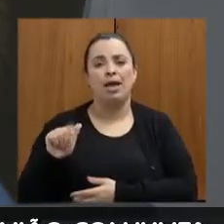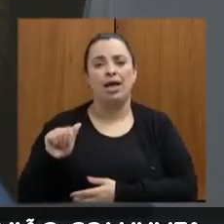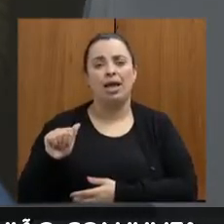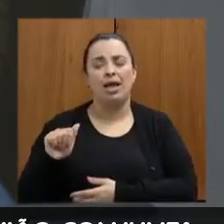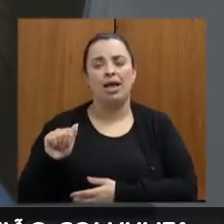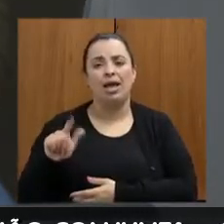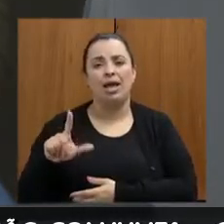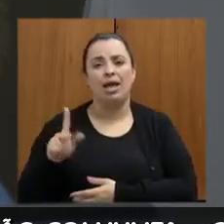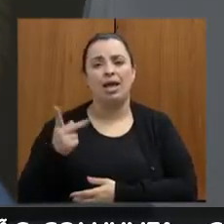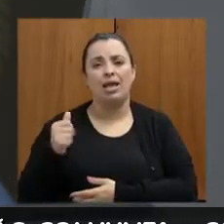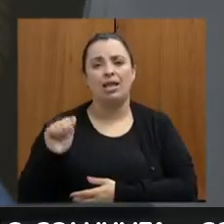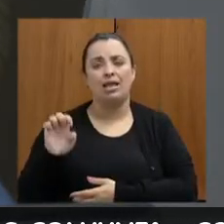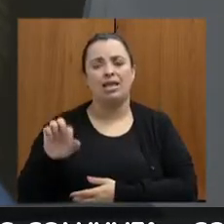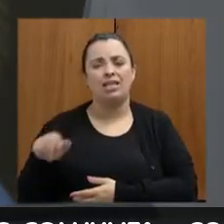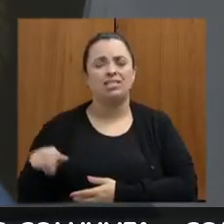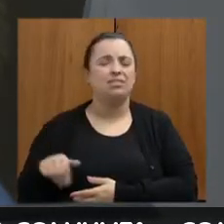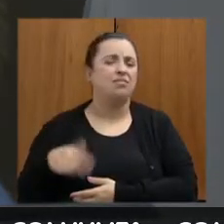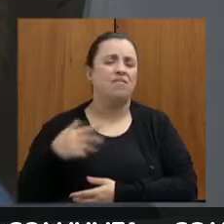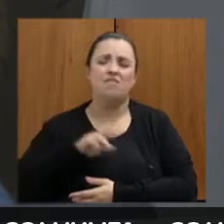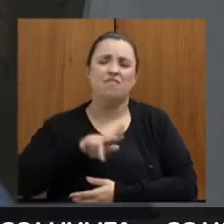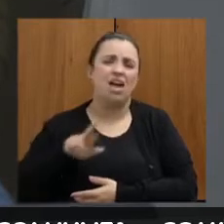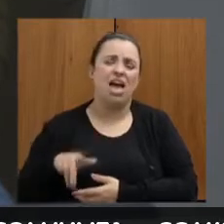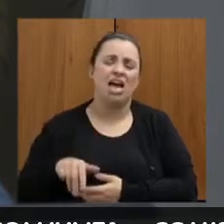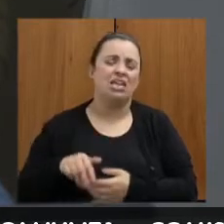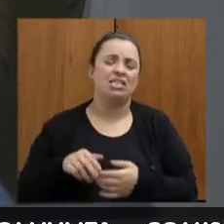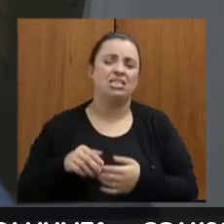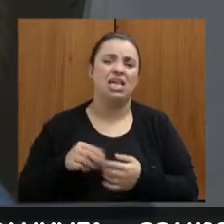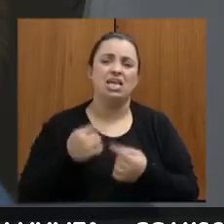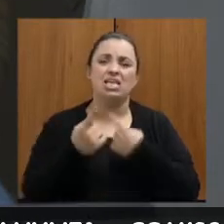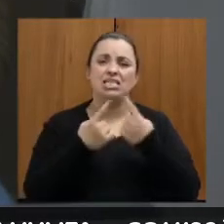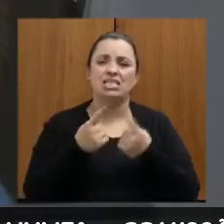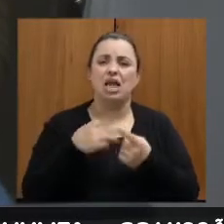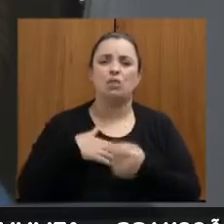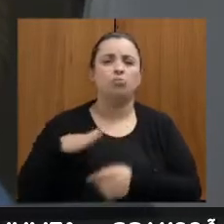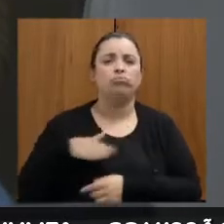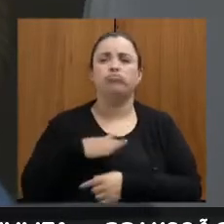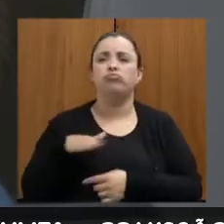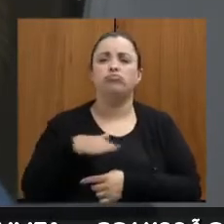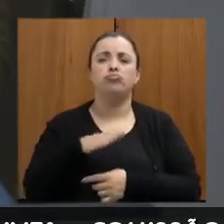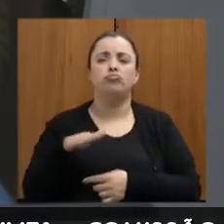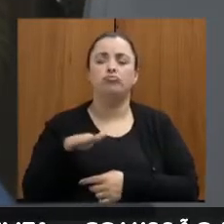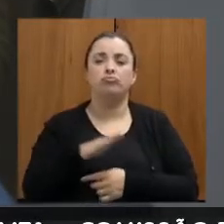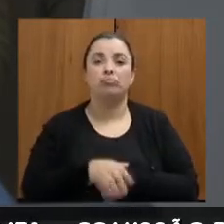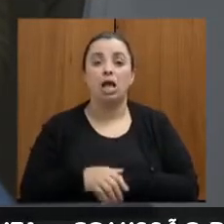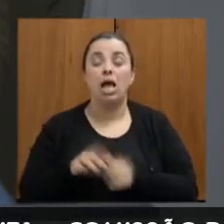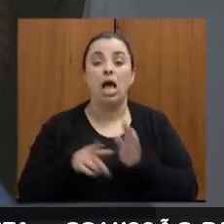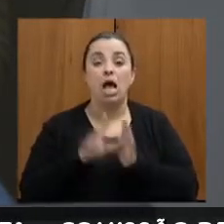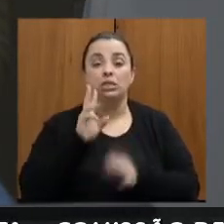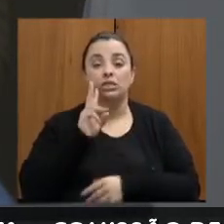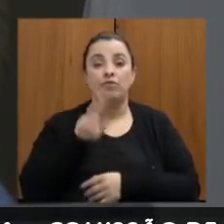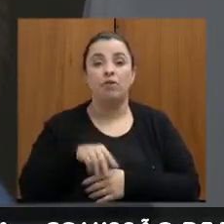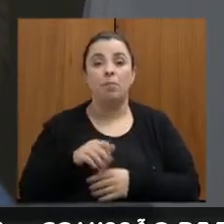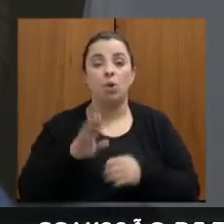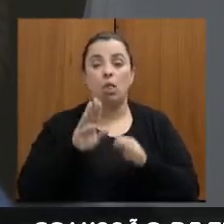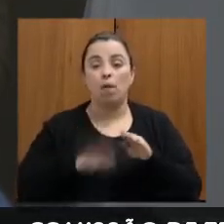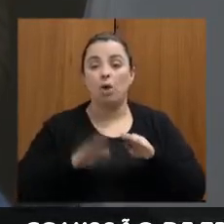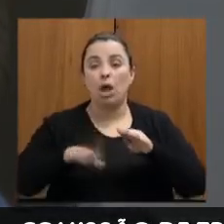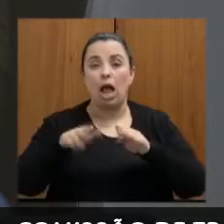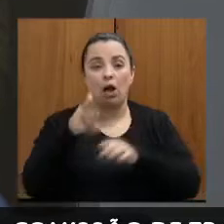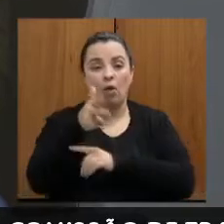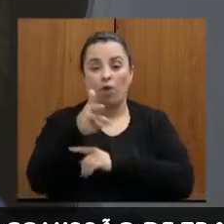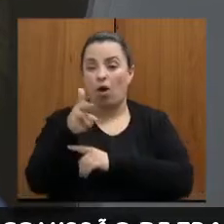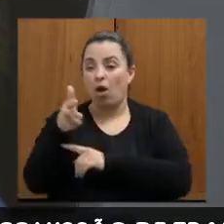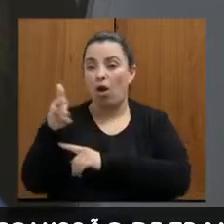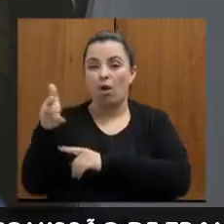notícia né gente a gente começa a receber inclusive ele antes receber só filmes buraco na gente tem que ter recebido algum